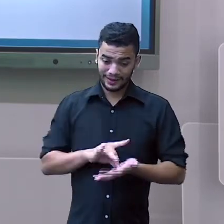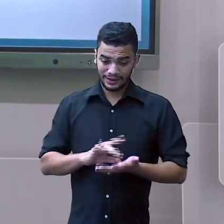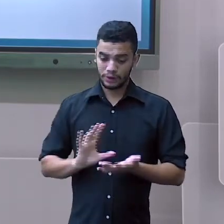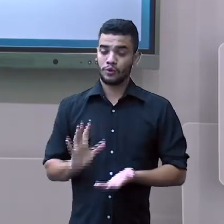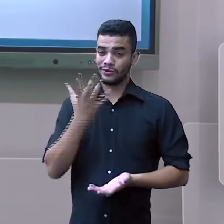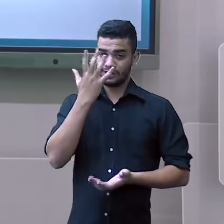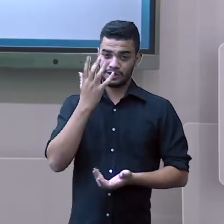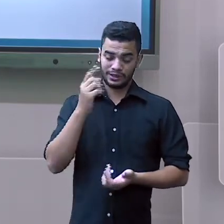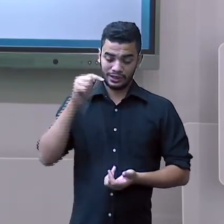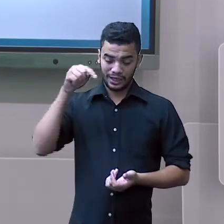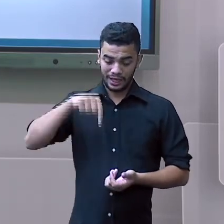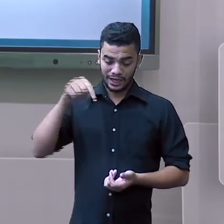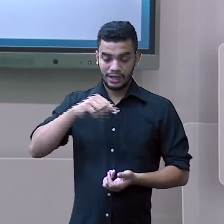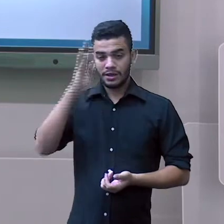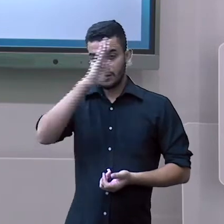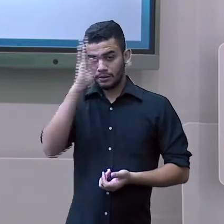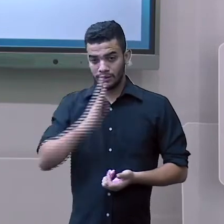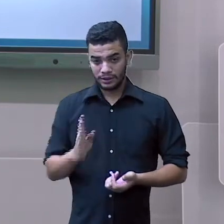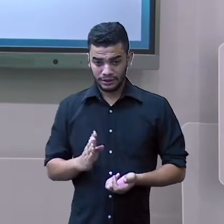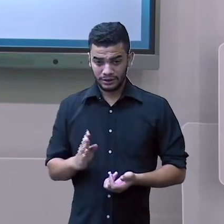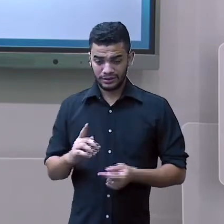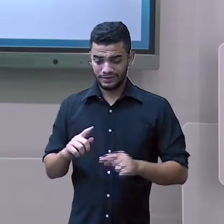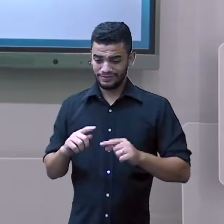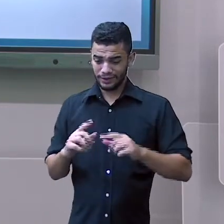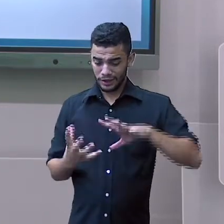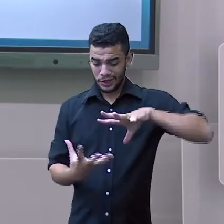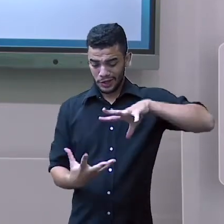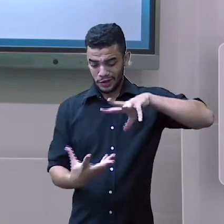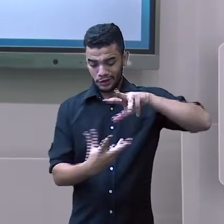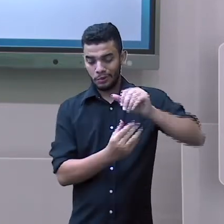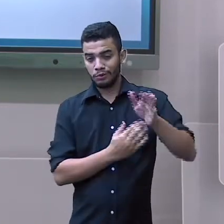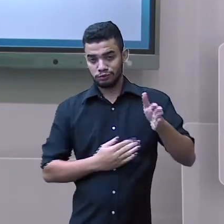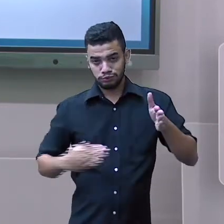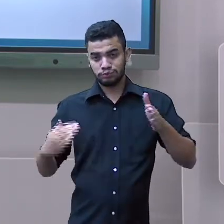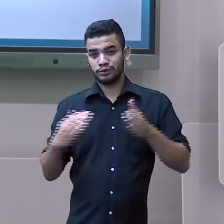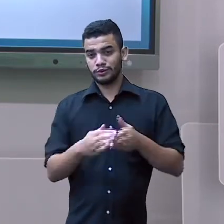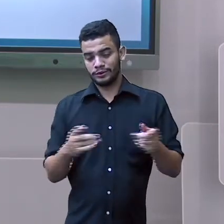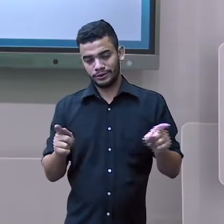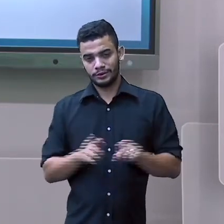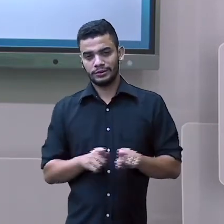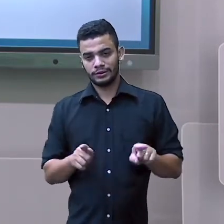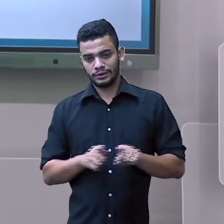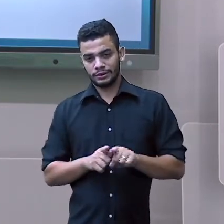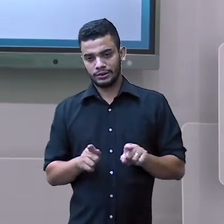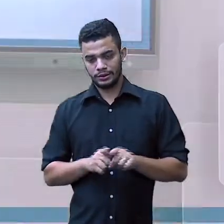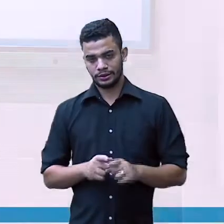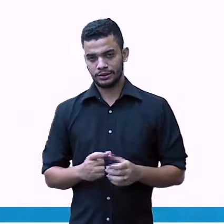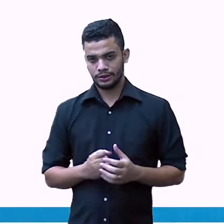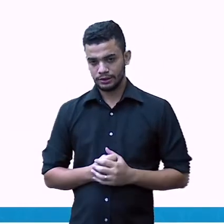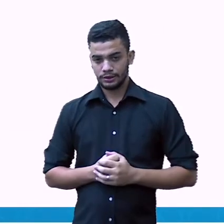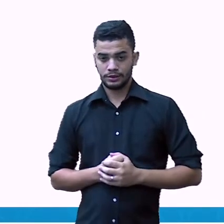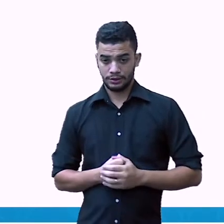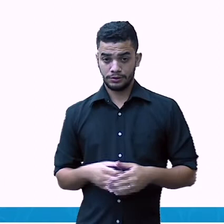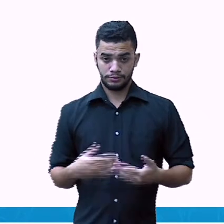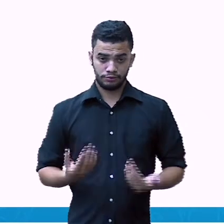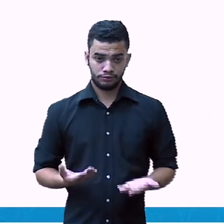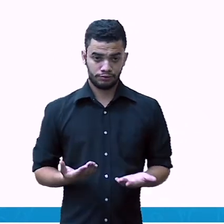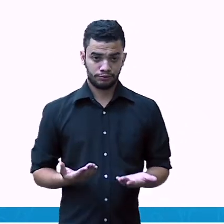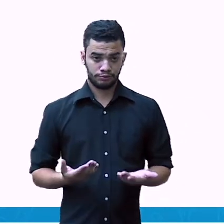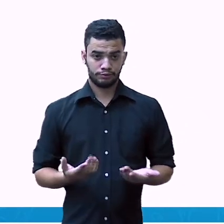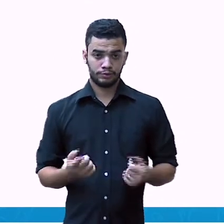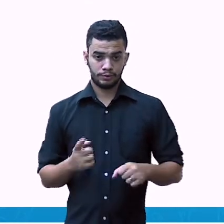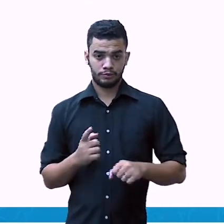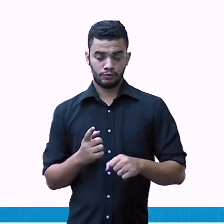país, mas em todo o mundo, nos países vizinhos também. Então, diante da dificuldade de